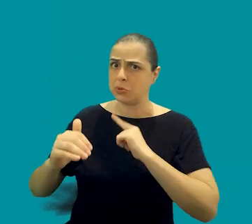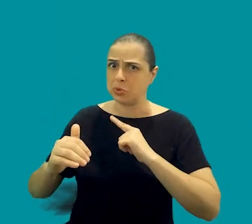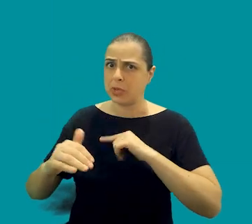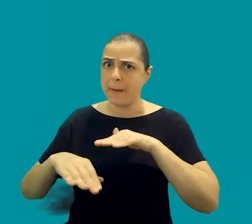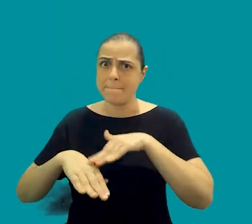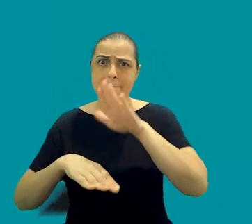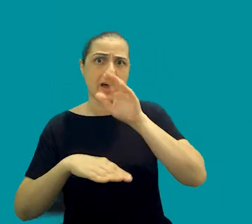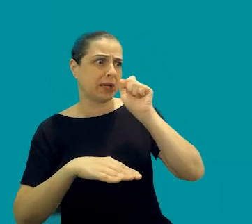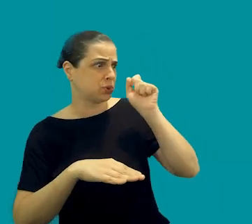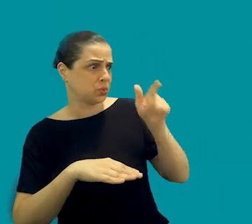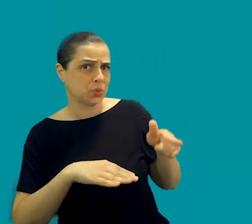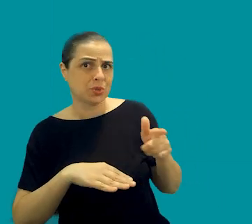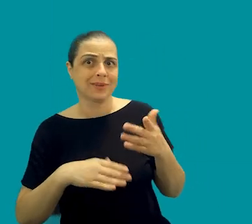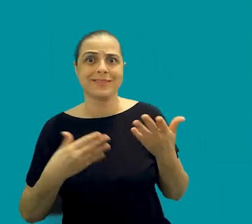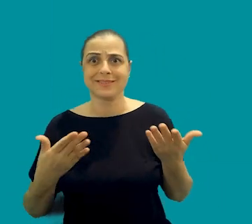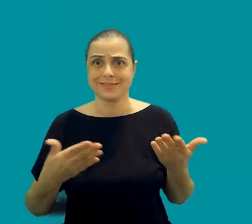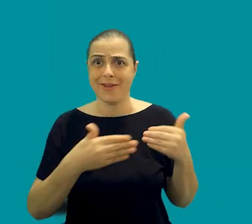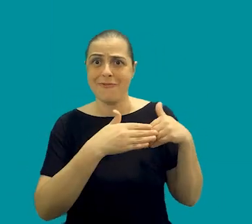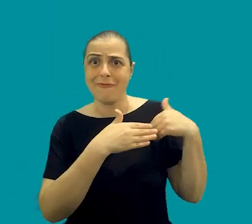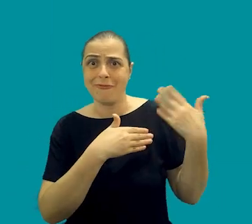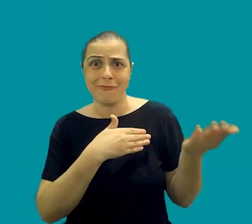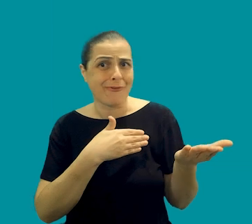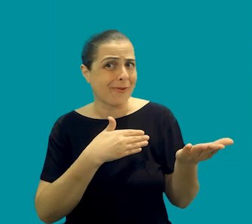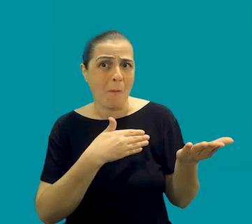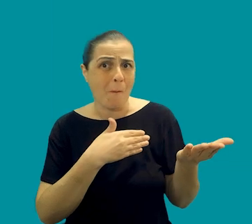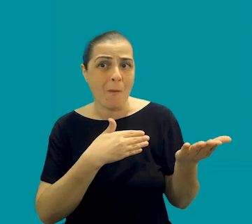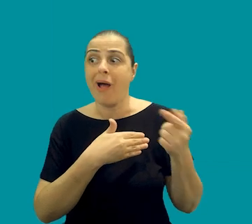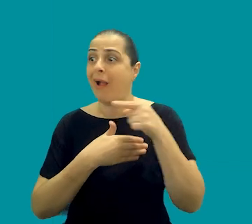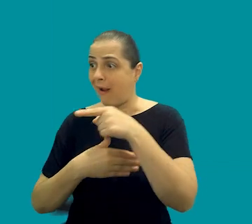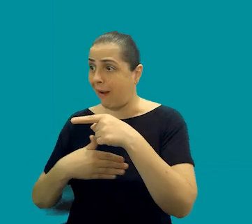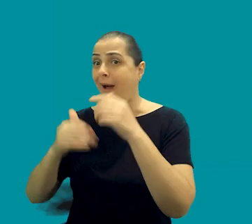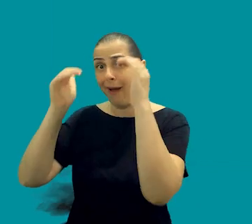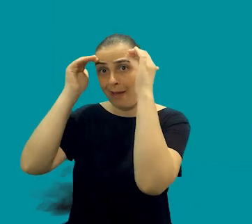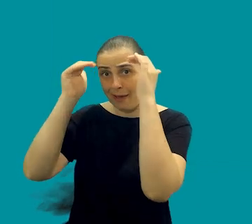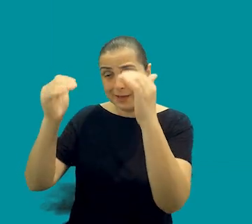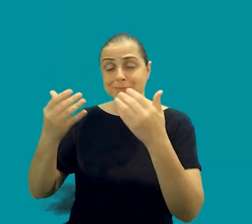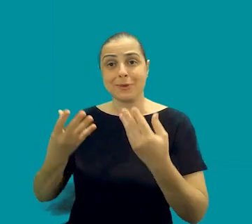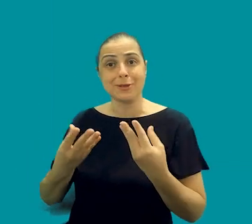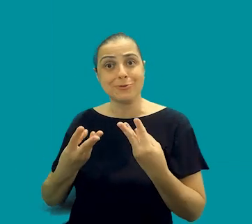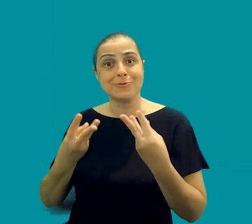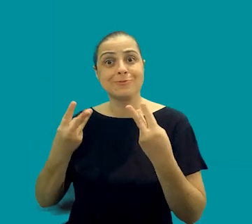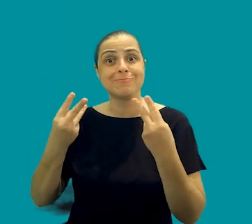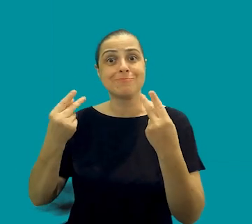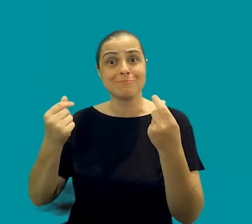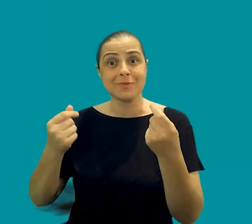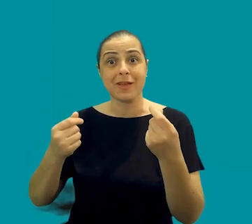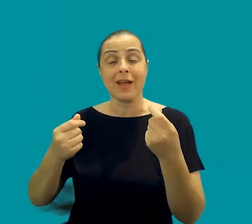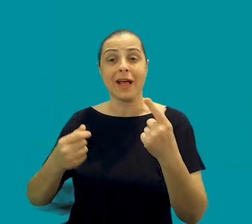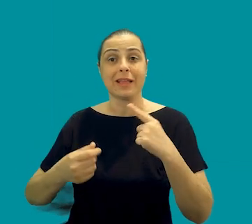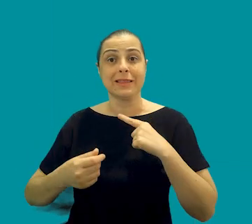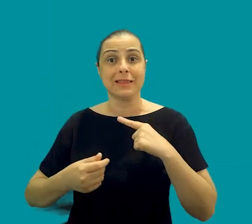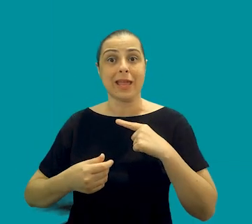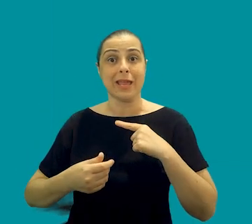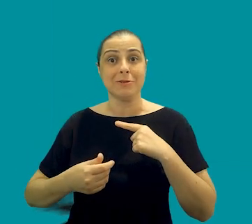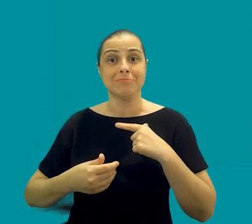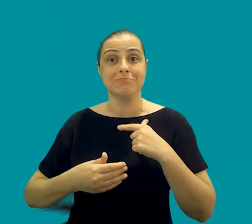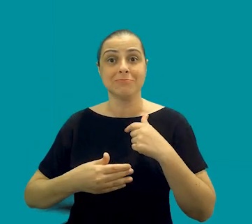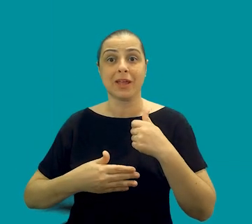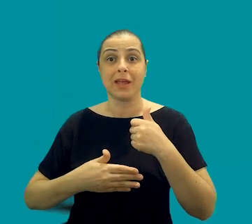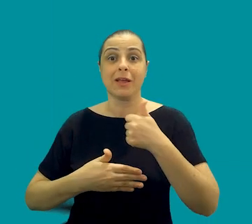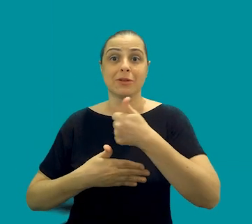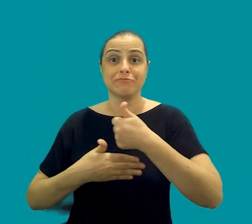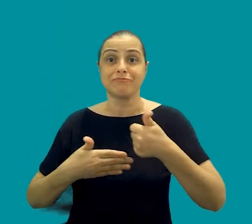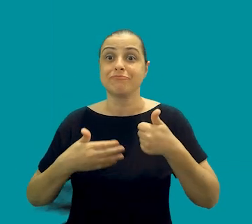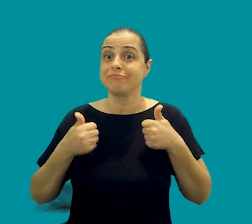né? Ele tem muito mais moral que os demais, né? Isso traz uma diferença. Então, assim, só tem coisa positiva, né? Eu